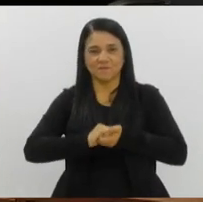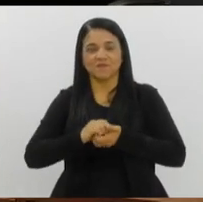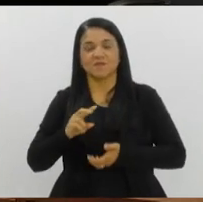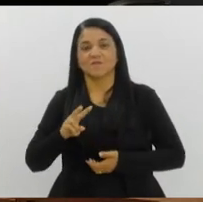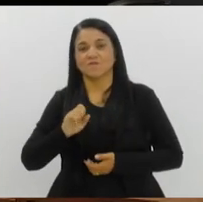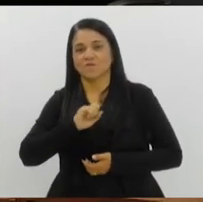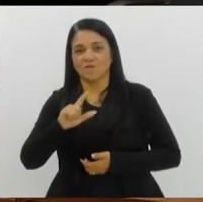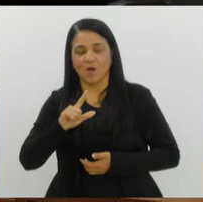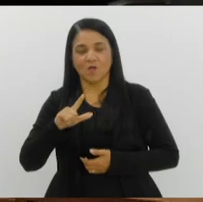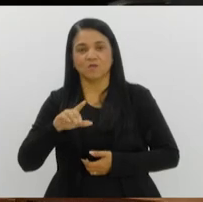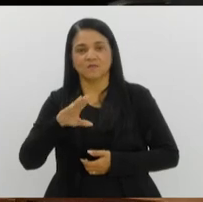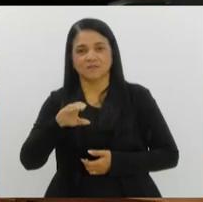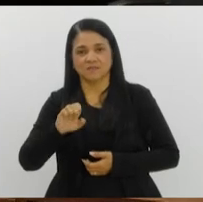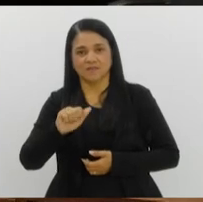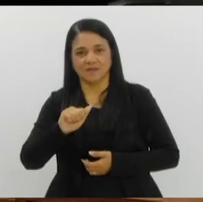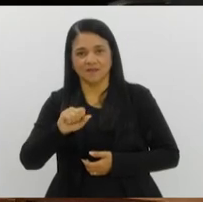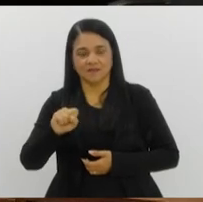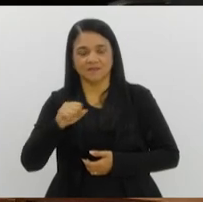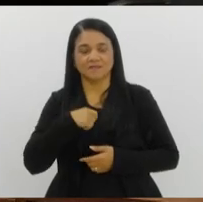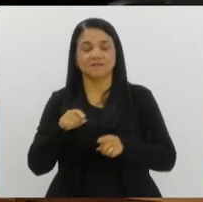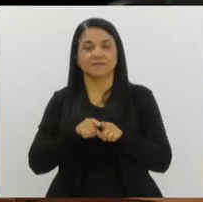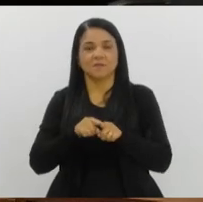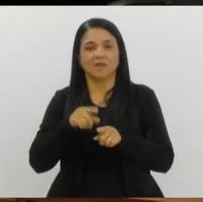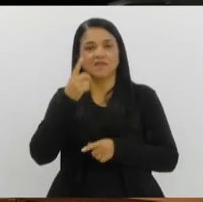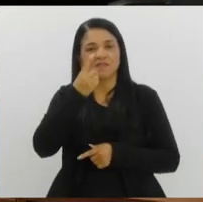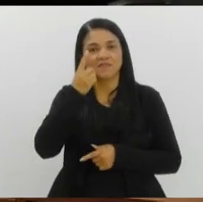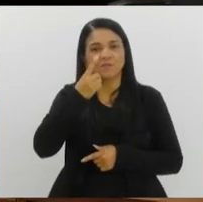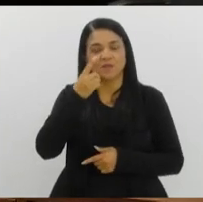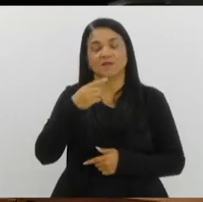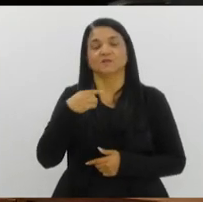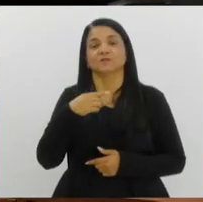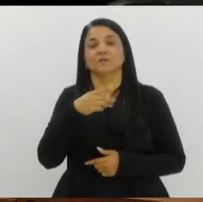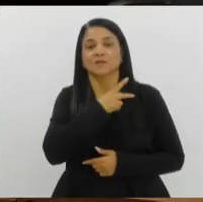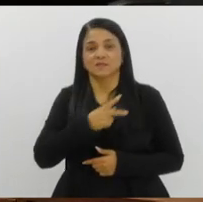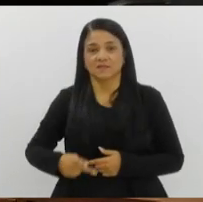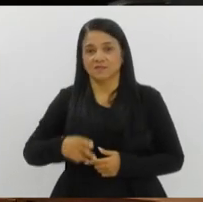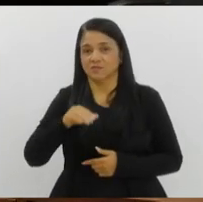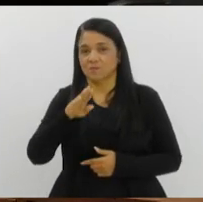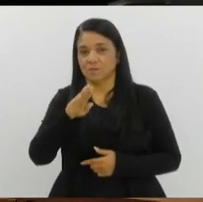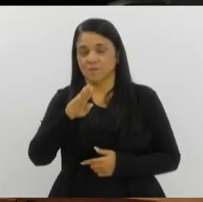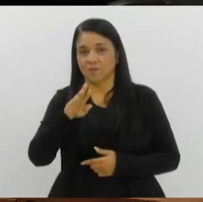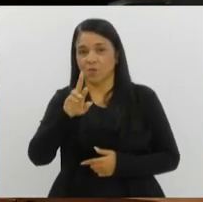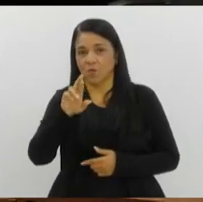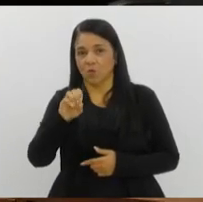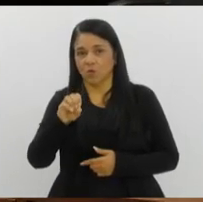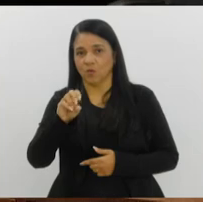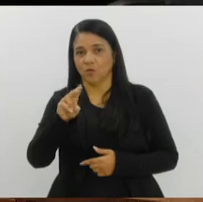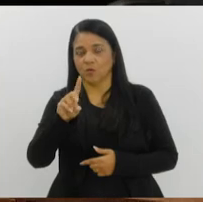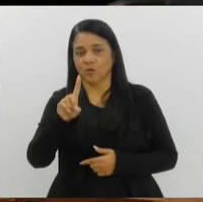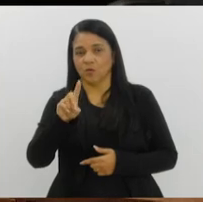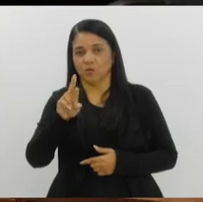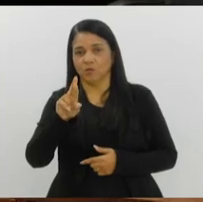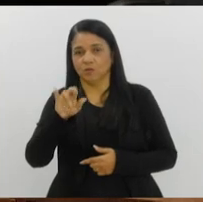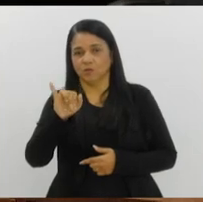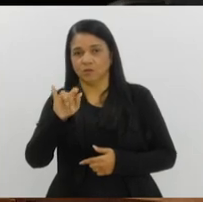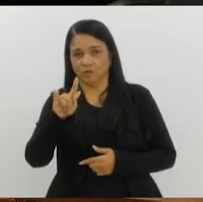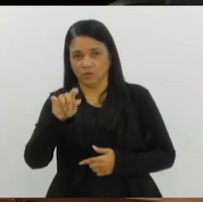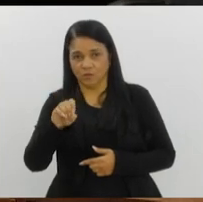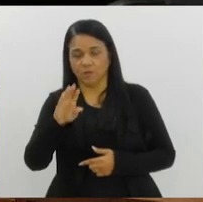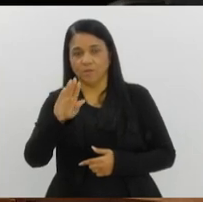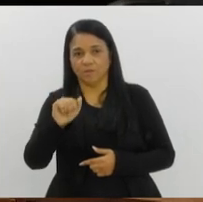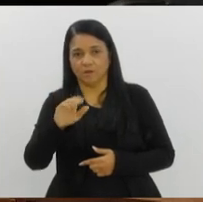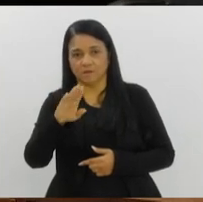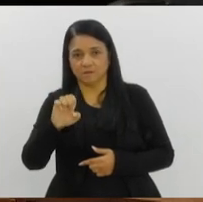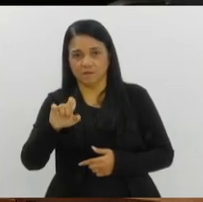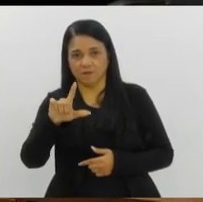que conduziu a sessão também aqui, o presidente Bacelar, e dizer, né, da enorme alegria de reassumir o mandato no dia de